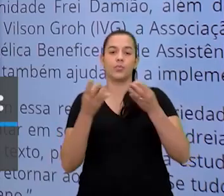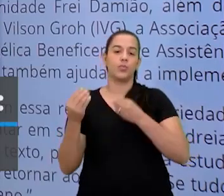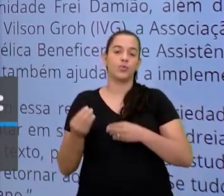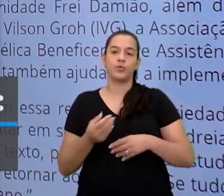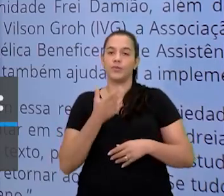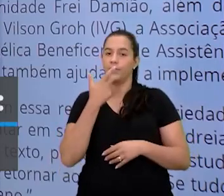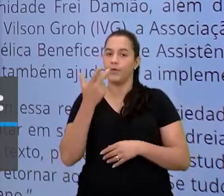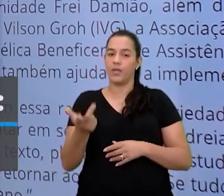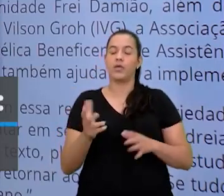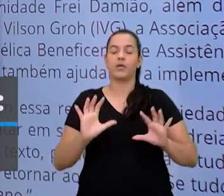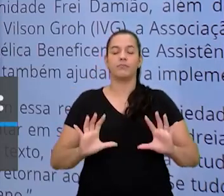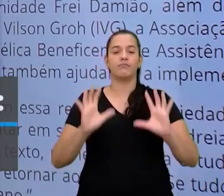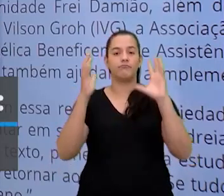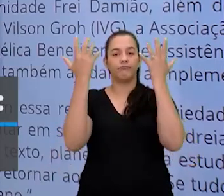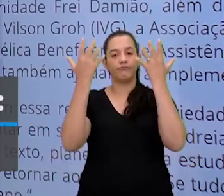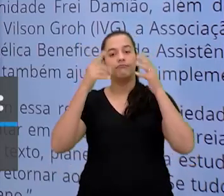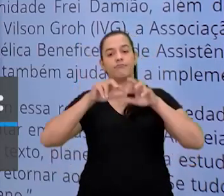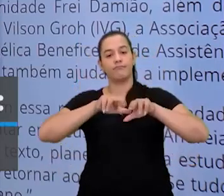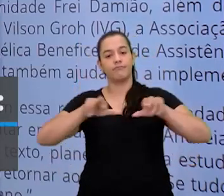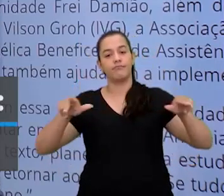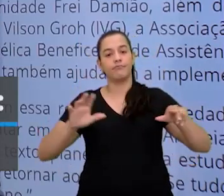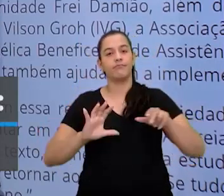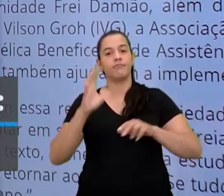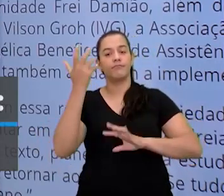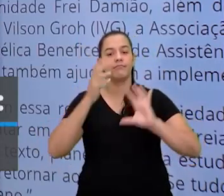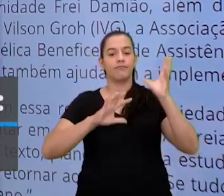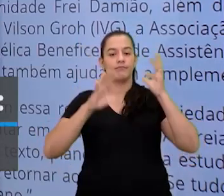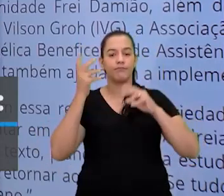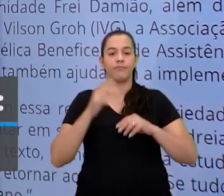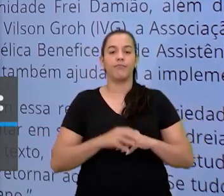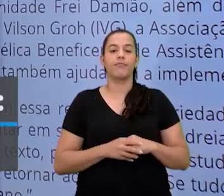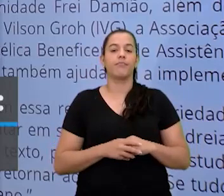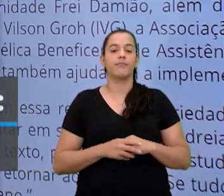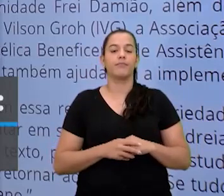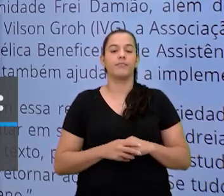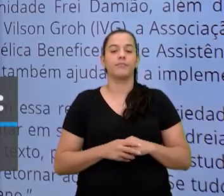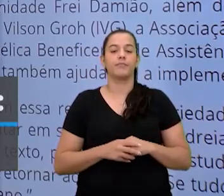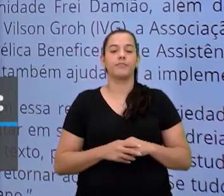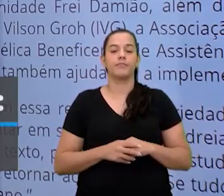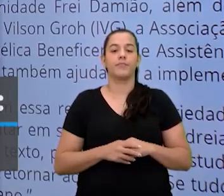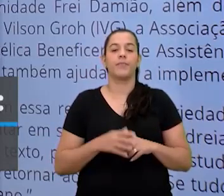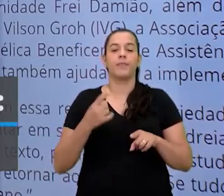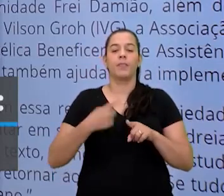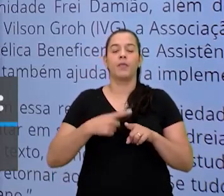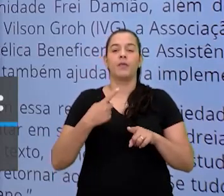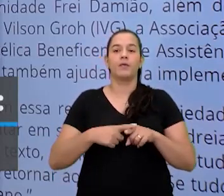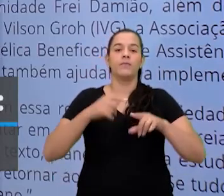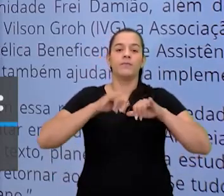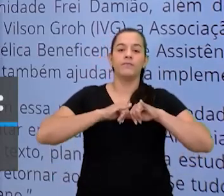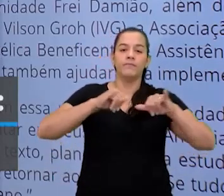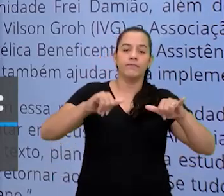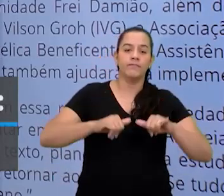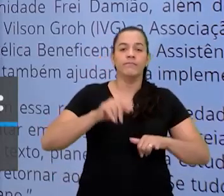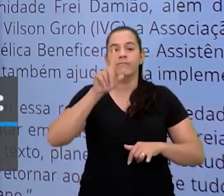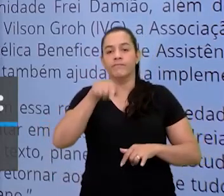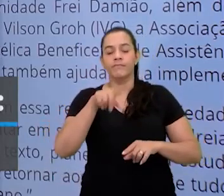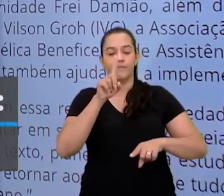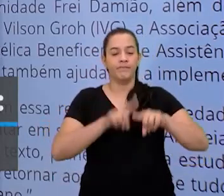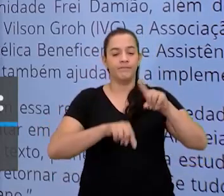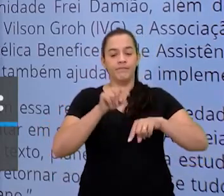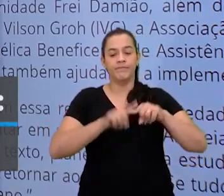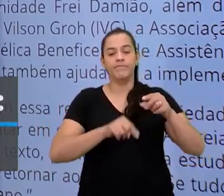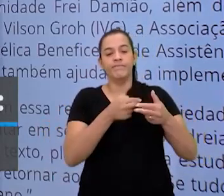para mostrar o espetáculo do que está acontecendo porque a notícia é um produto como outro